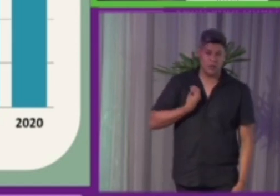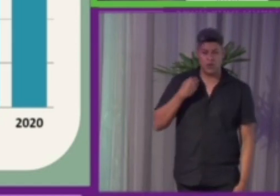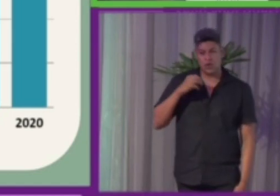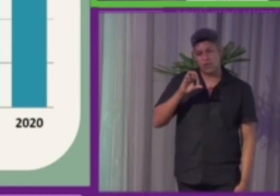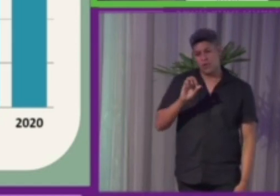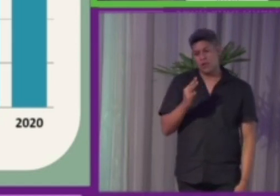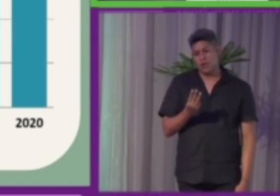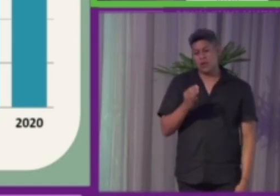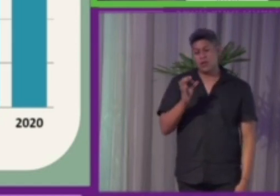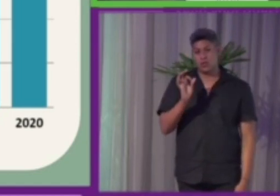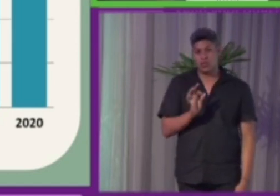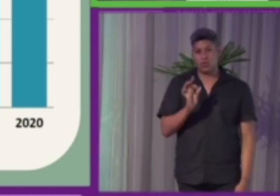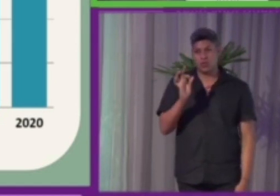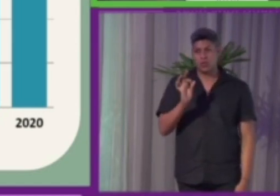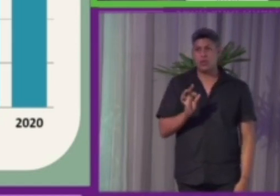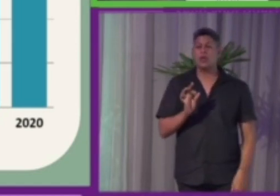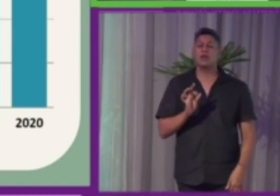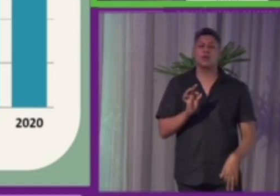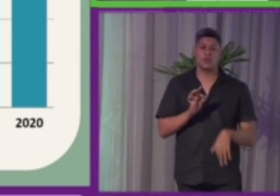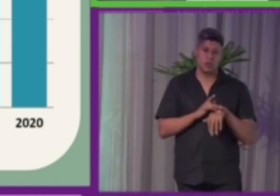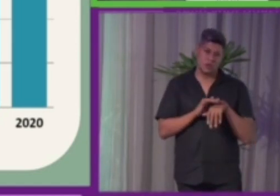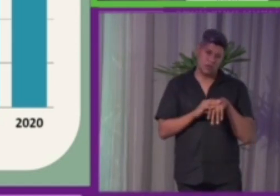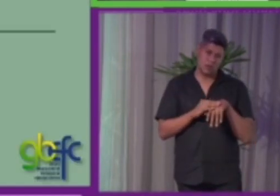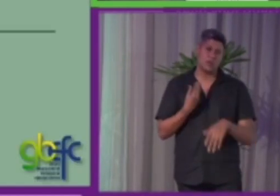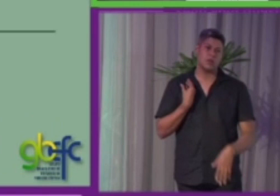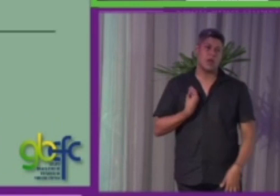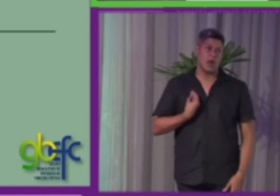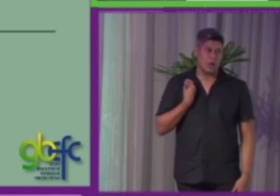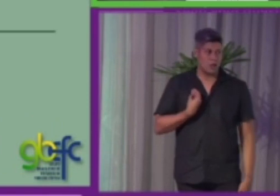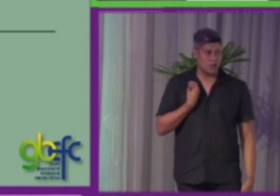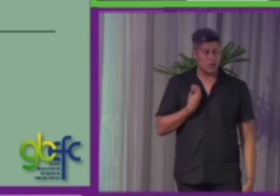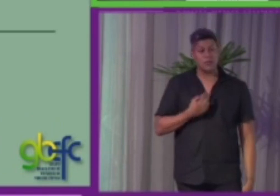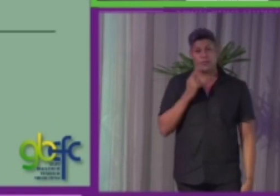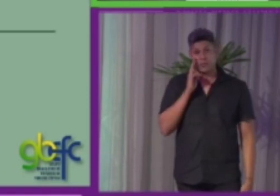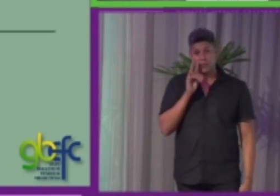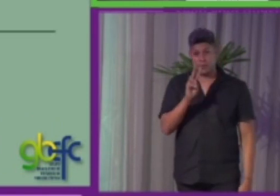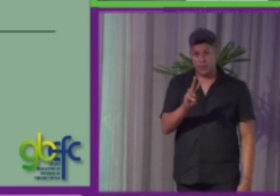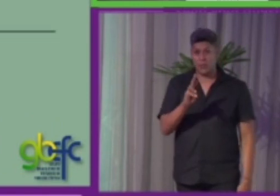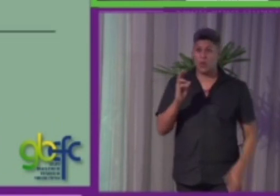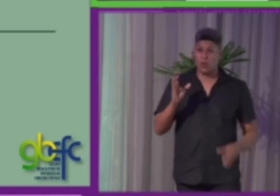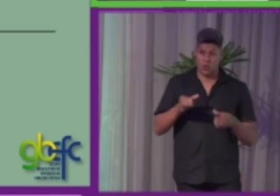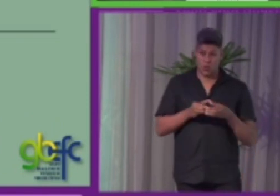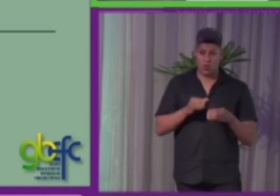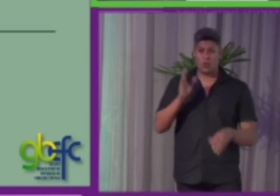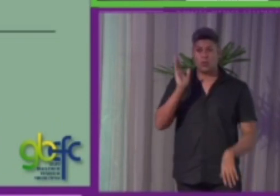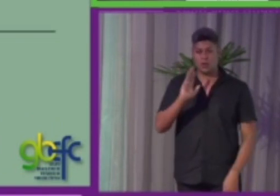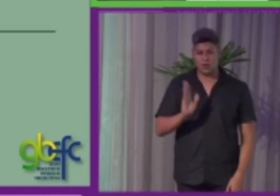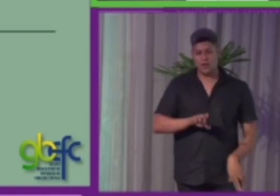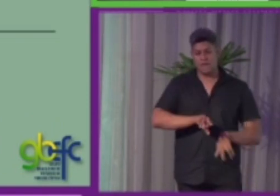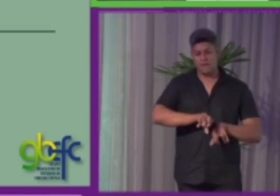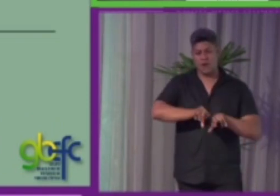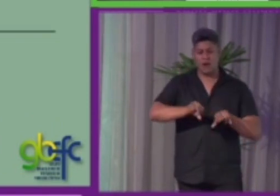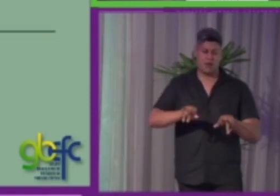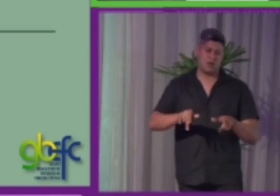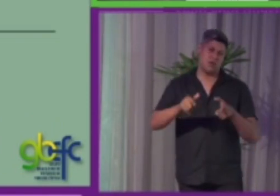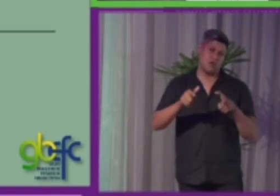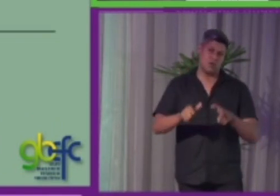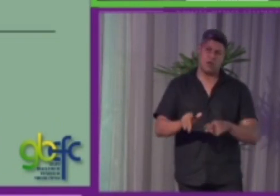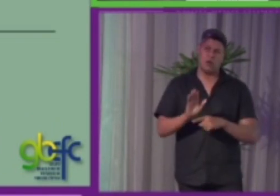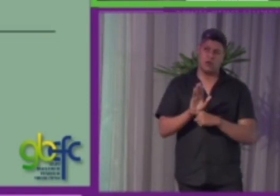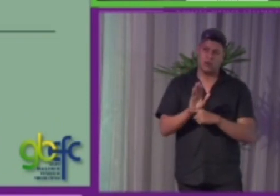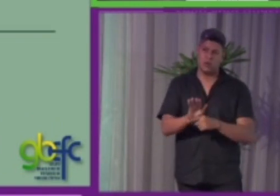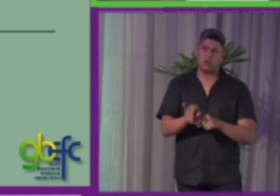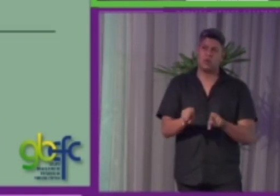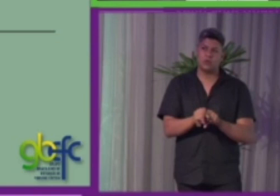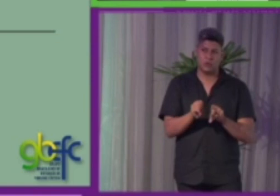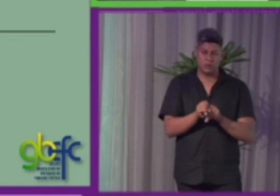têm genotipagem já realizada. E vejam que o grupo brasileiro vem trabalhando em várias frentes, então contribuindo também para